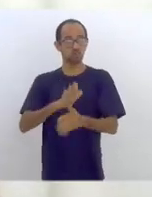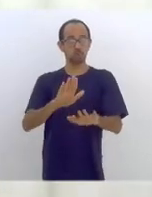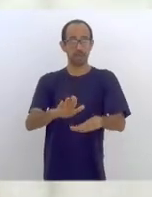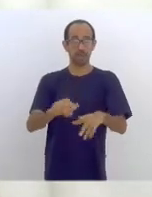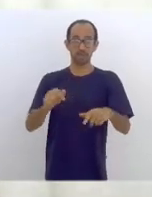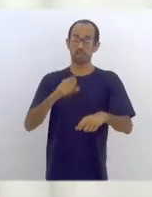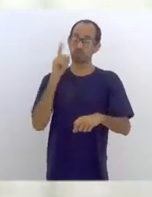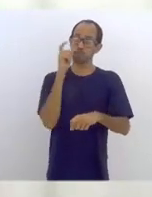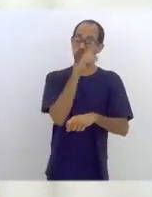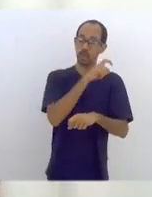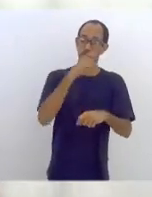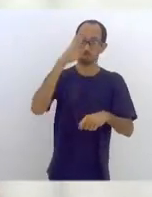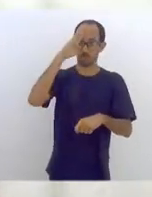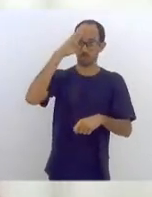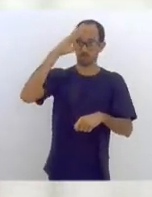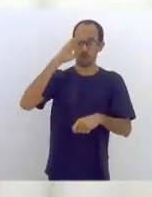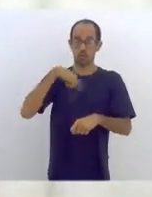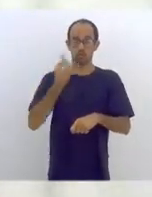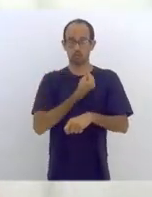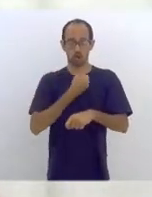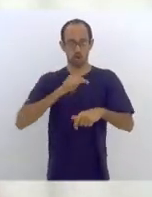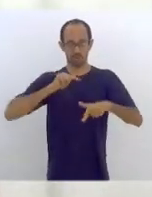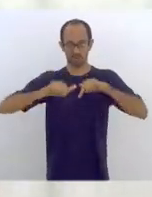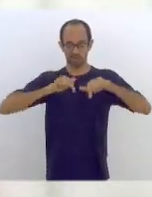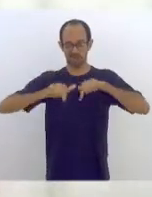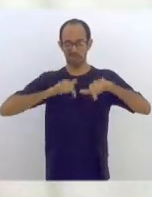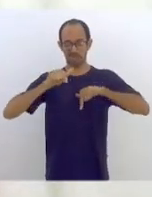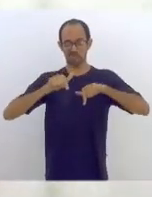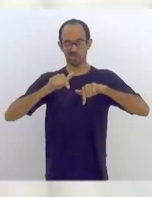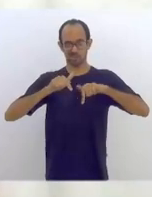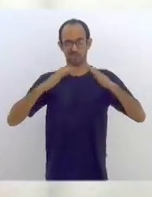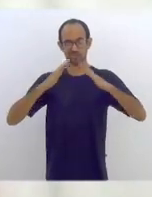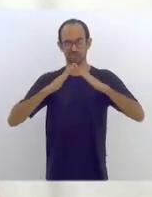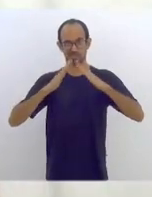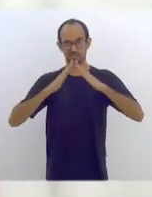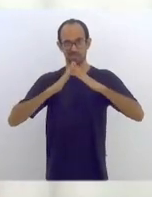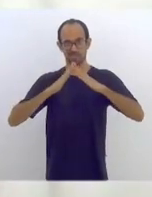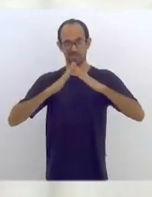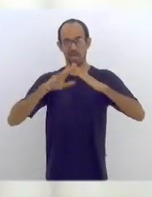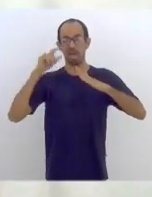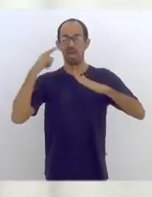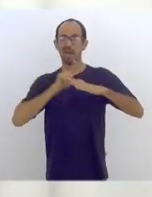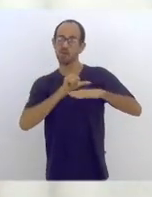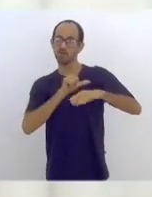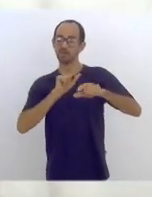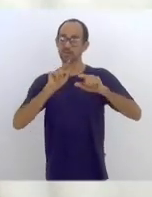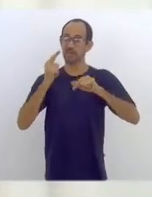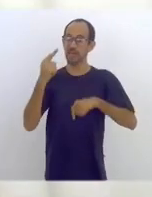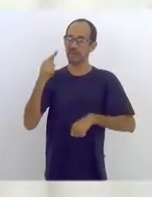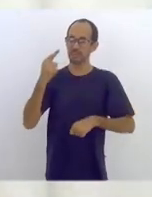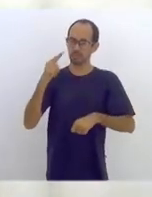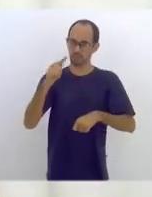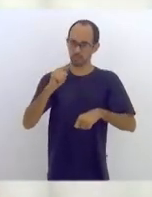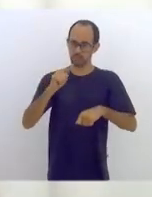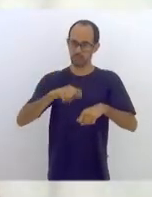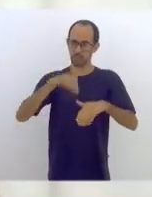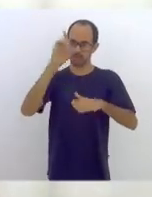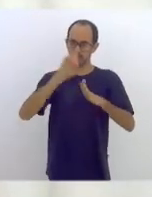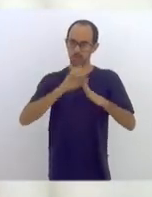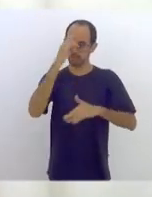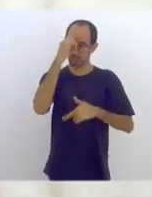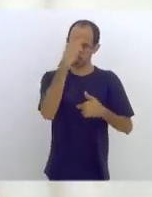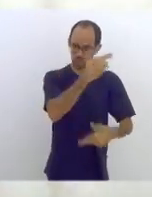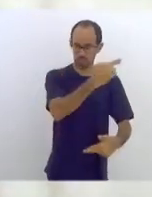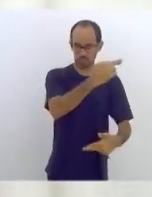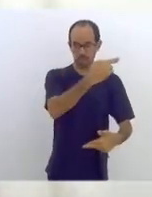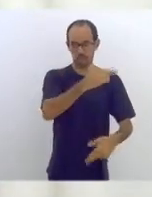grande dificuldade de nós trabalhadoras domésticas é garantir que esses direitos sejam